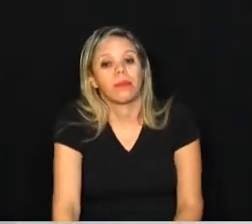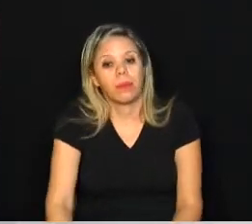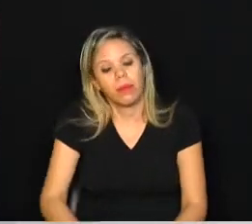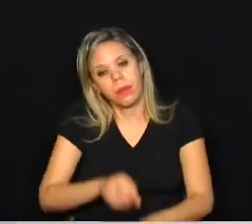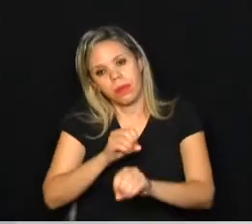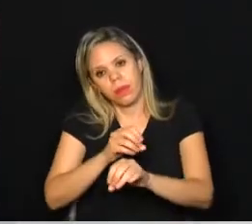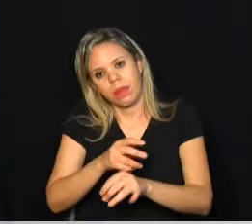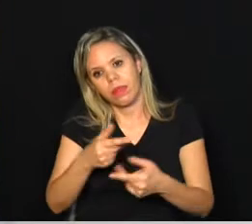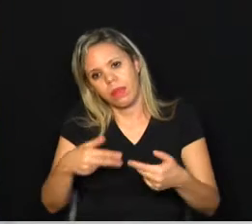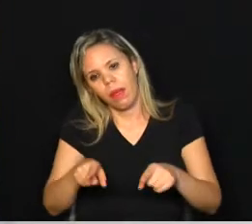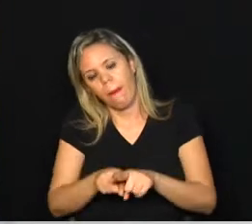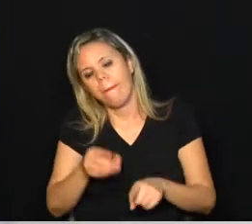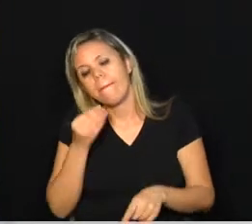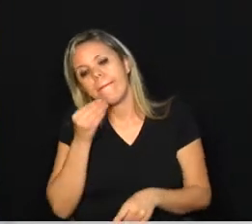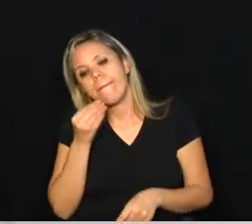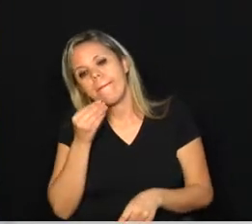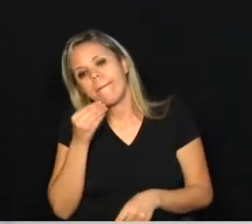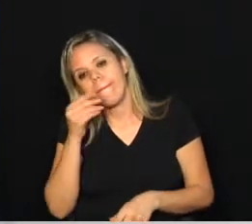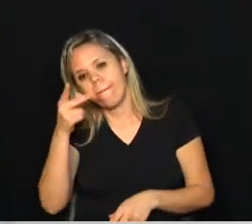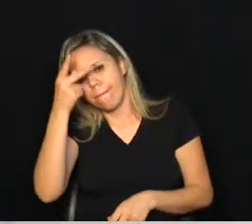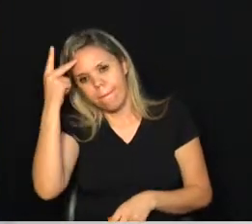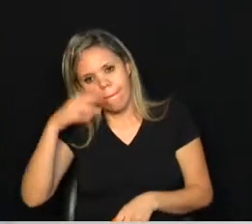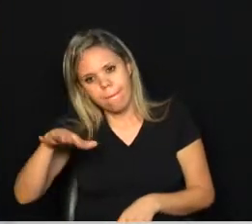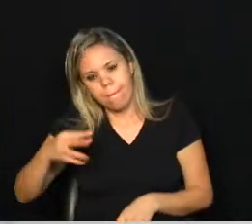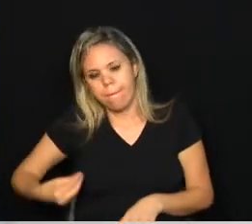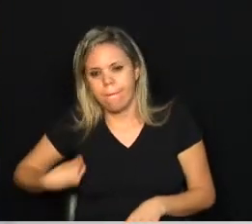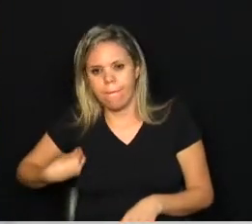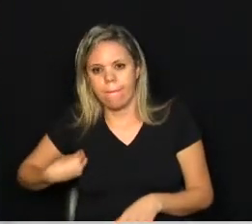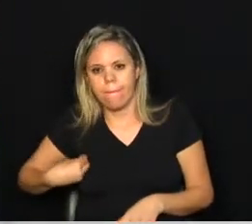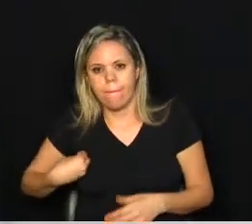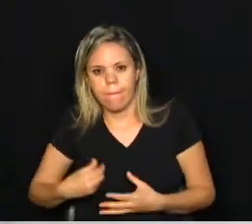aplicativos, mais possibilidades das pessoas estarem